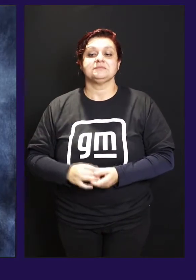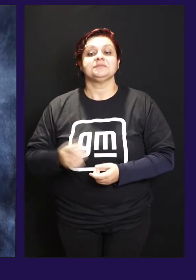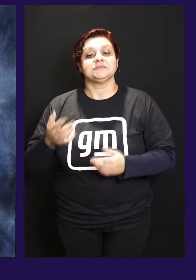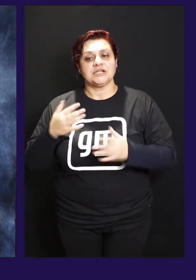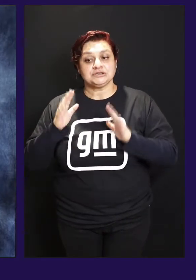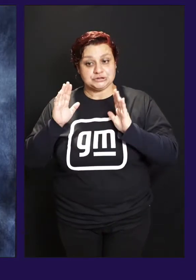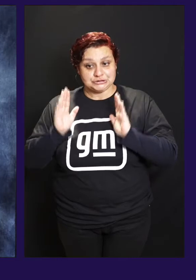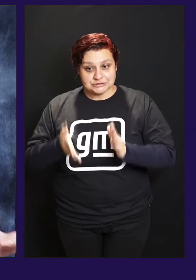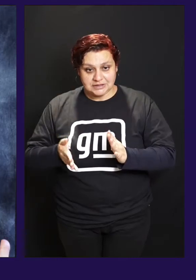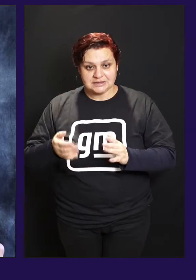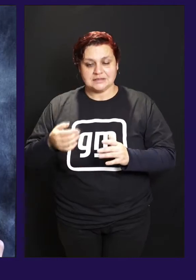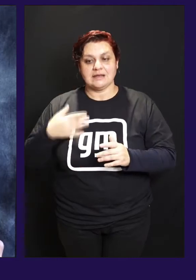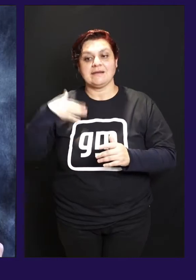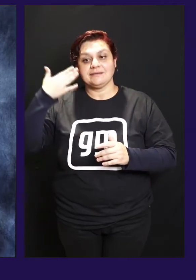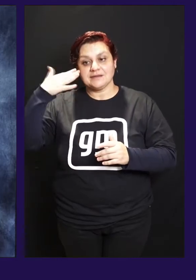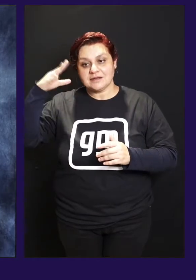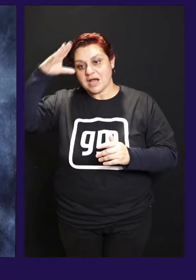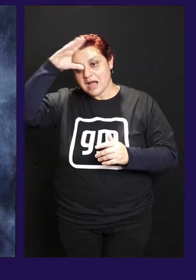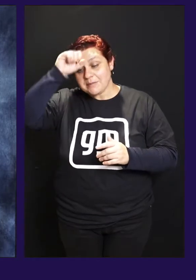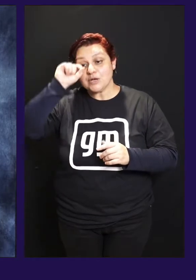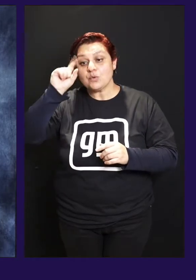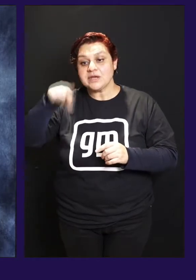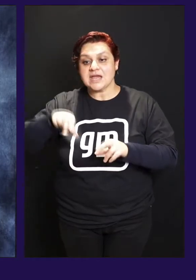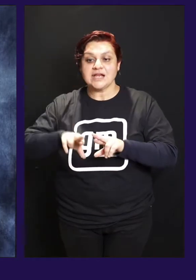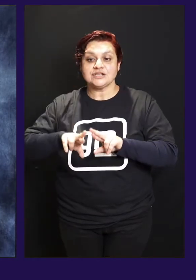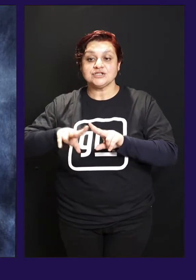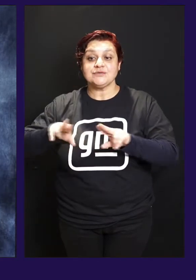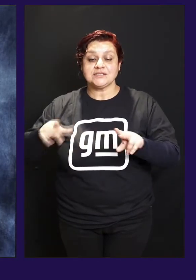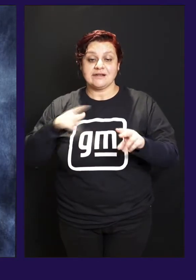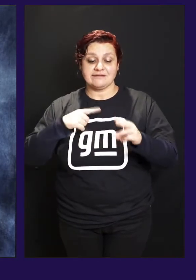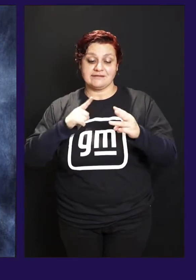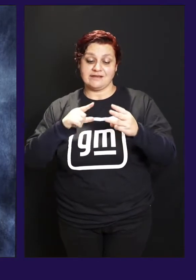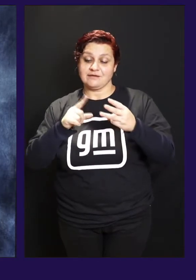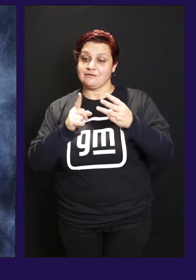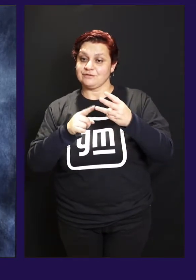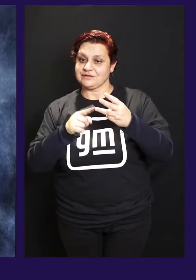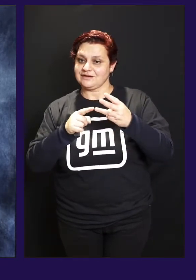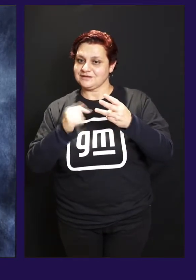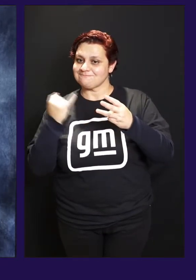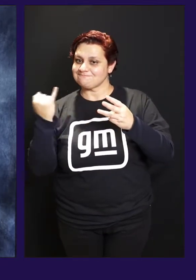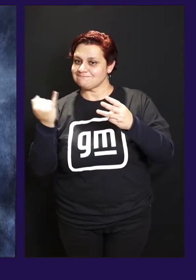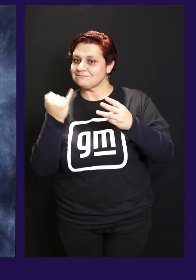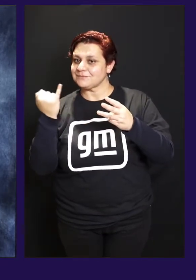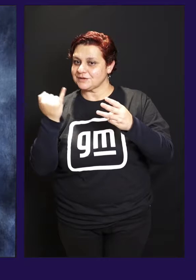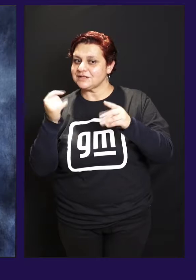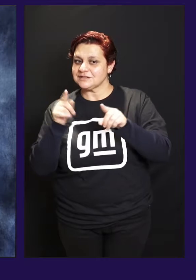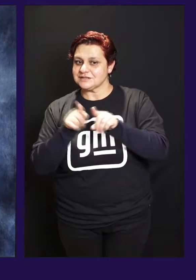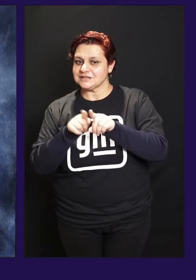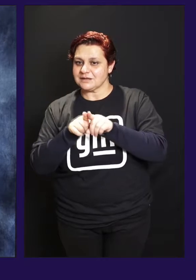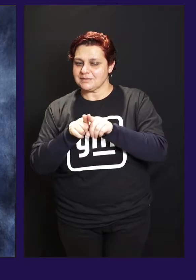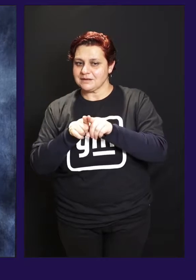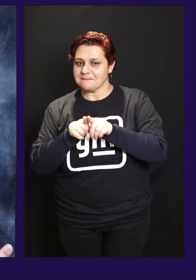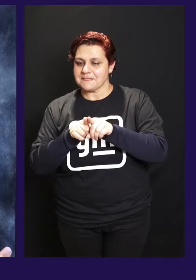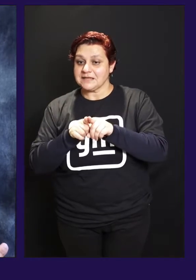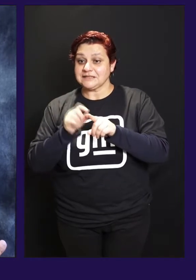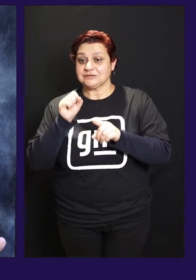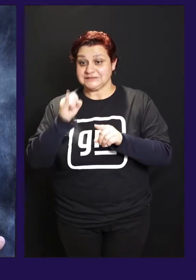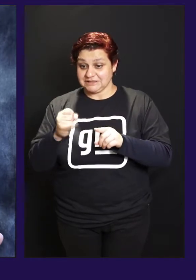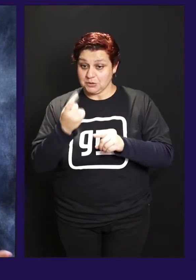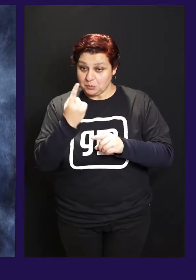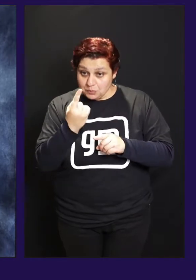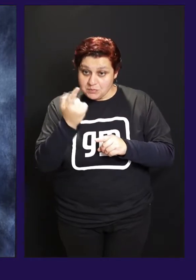tem 3 princípios que eu espero que vocês possam levar esse princípio para tudo que vocês façam, mesmo porque hoje todos nós